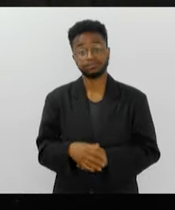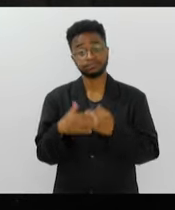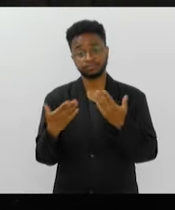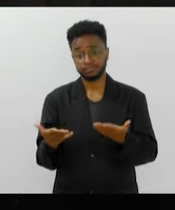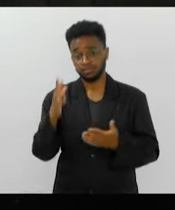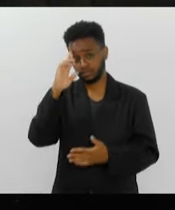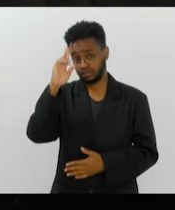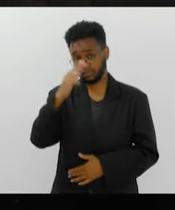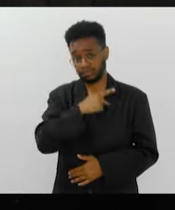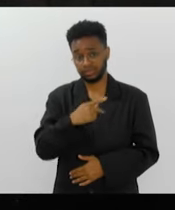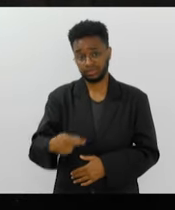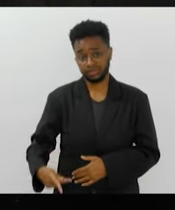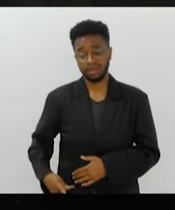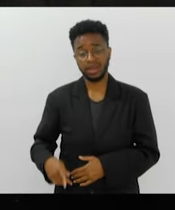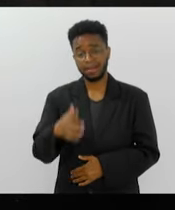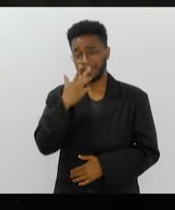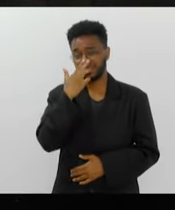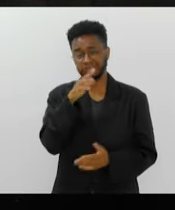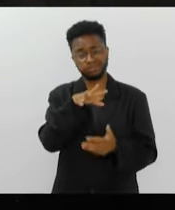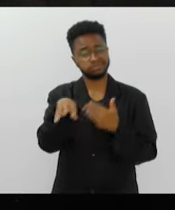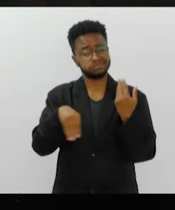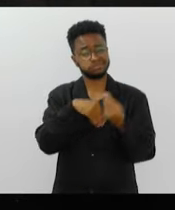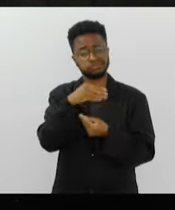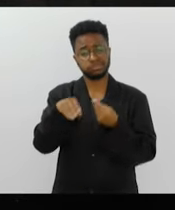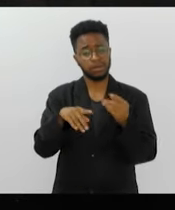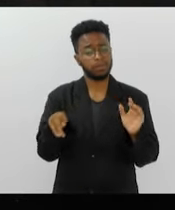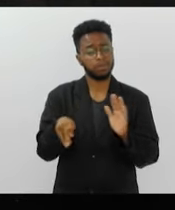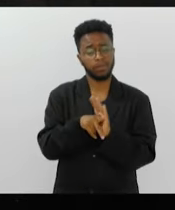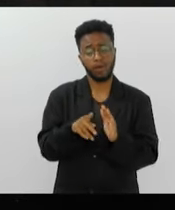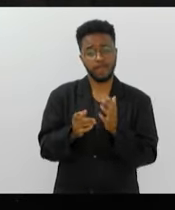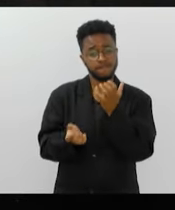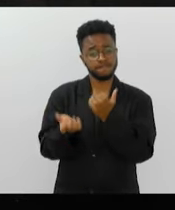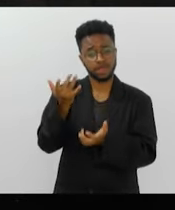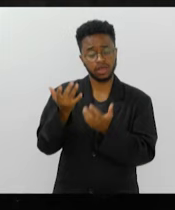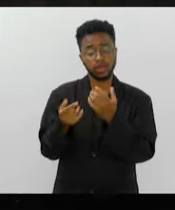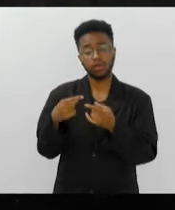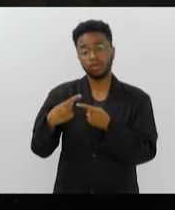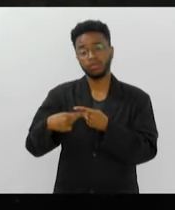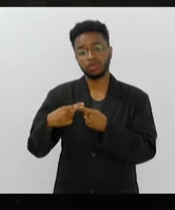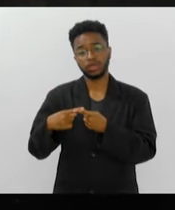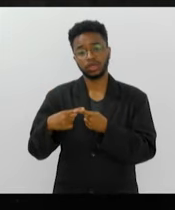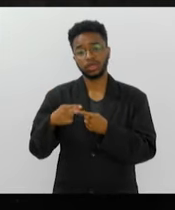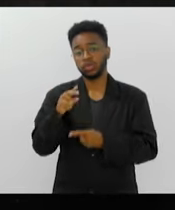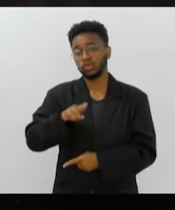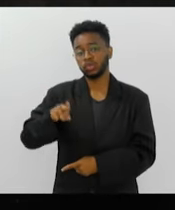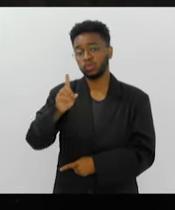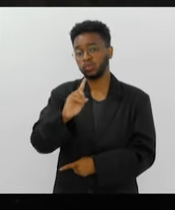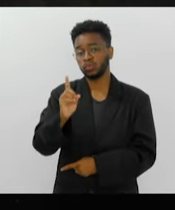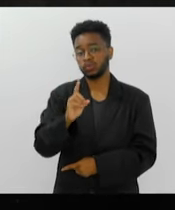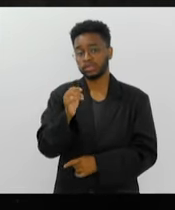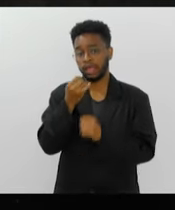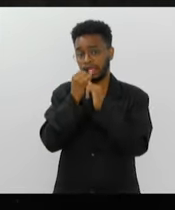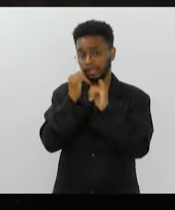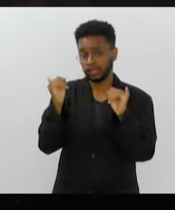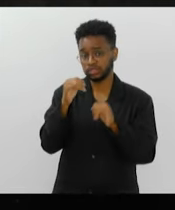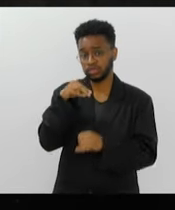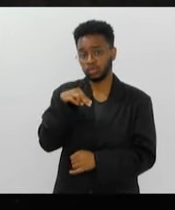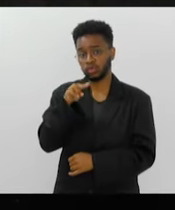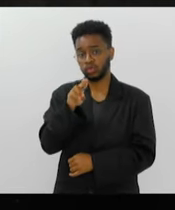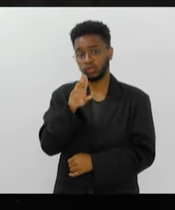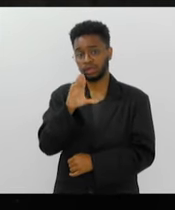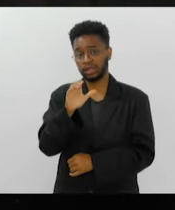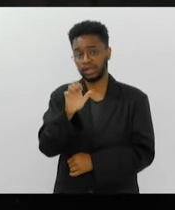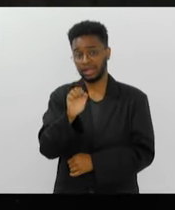caldeirão do Inferno mesmo ali sem usar nuclear cada bomba